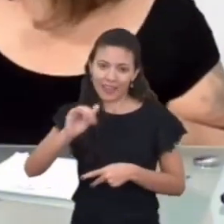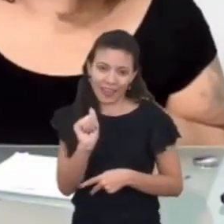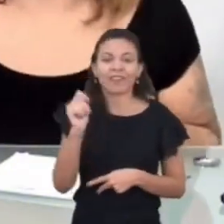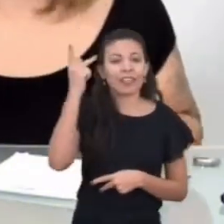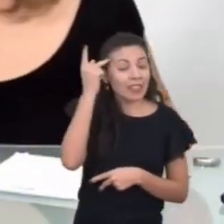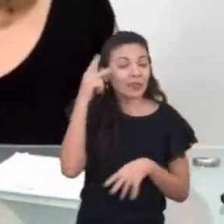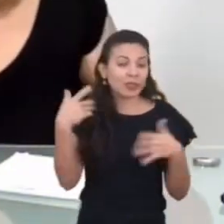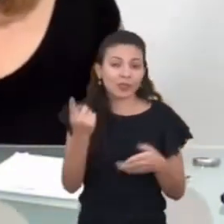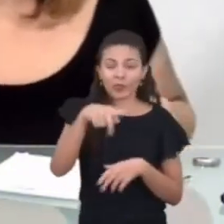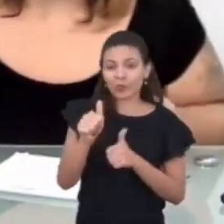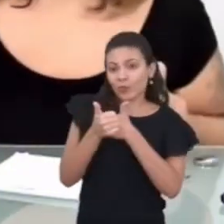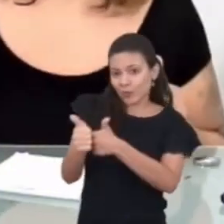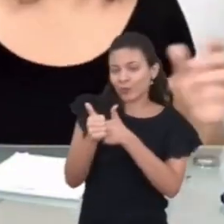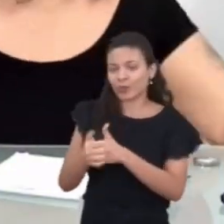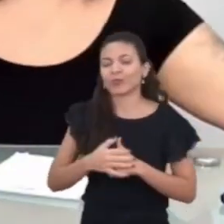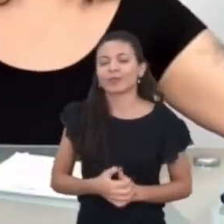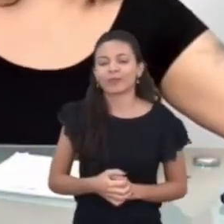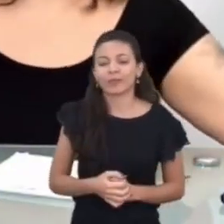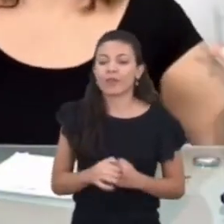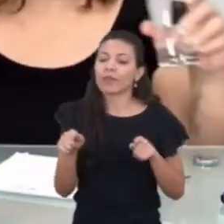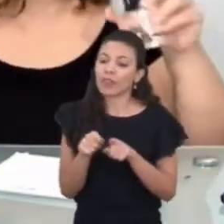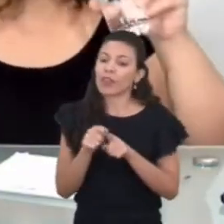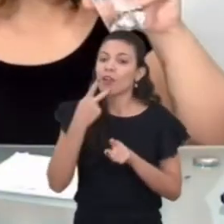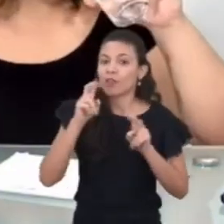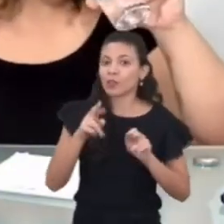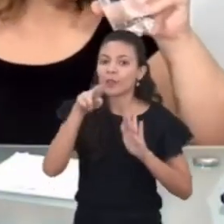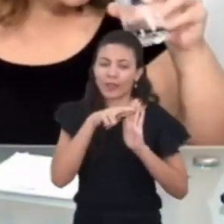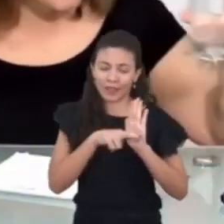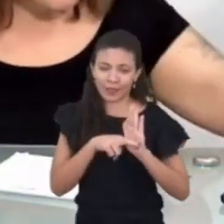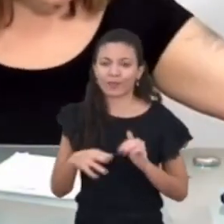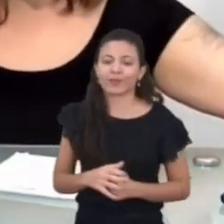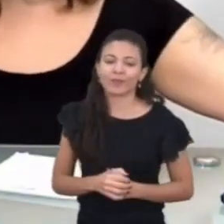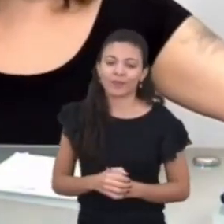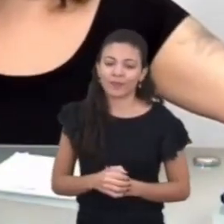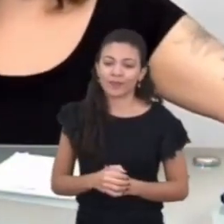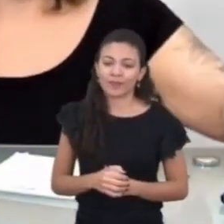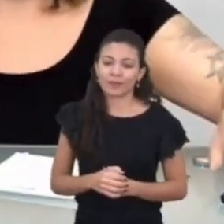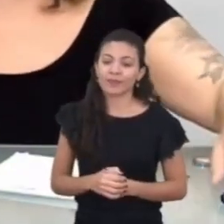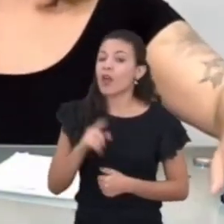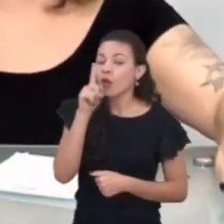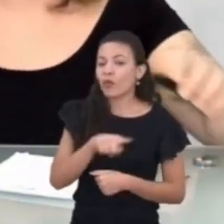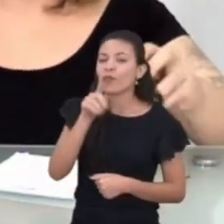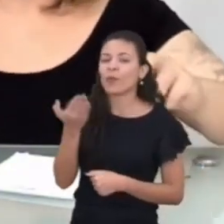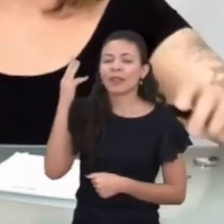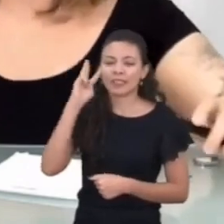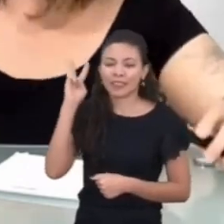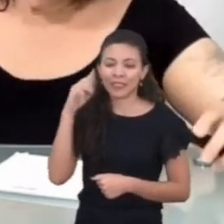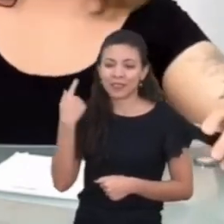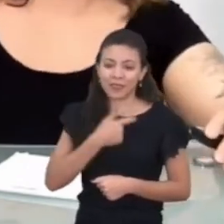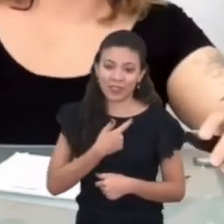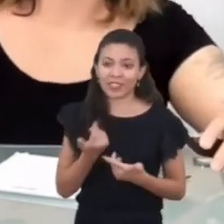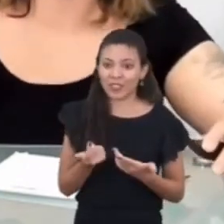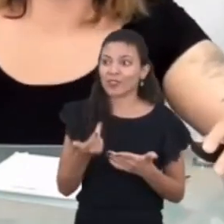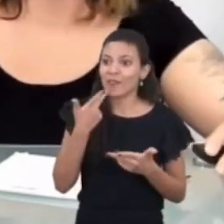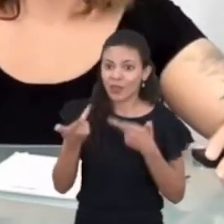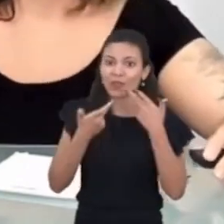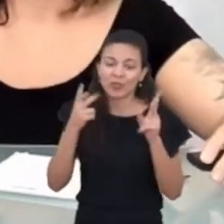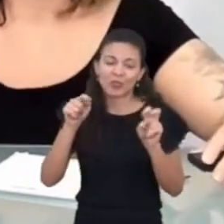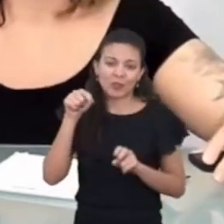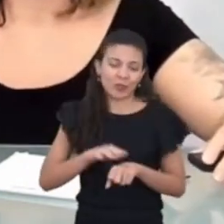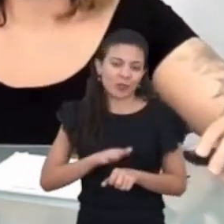continuar evoluindo esse produto, né? Agora vamos falar um pouquinho dos relatórios. Pra quem tava na terça-feira, a gente ficou fazendo bastante propaganda, né? Sobre esse